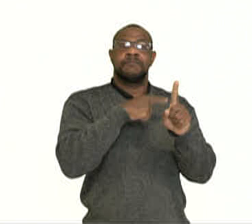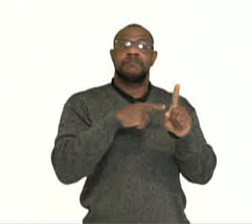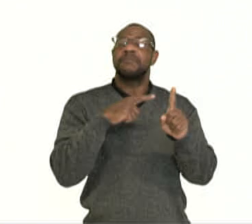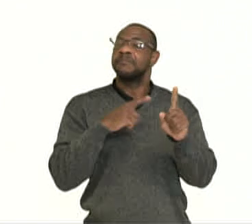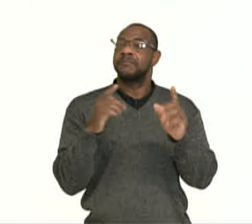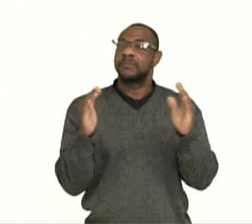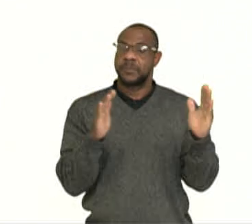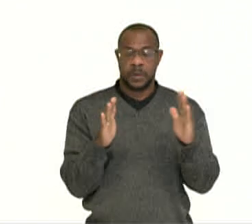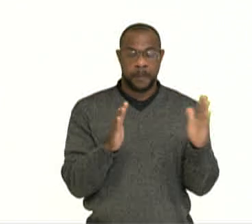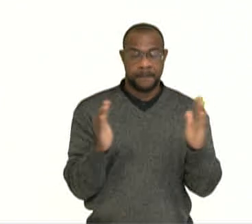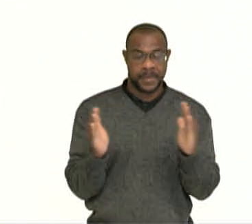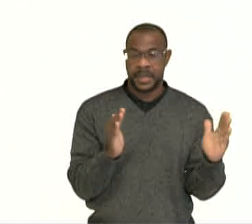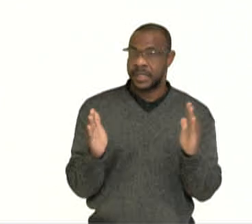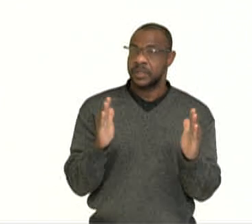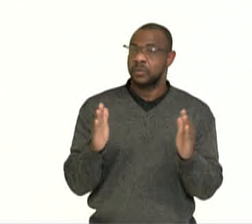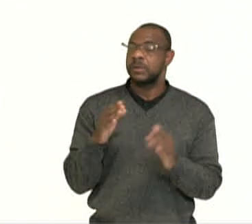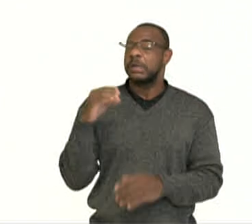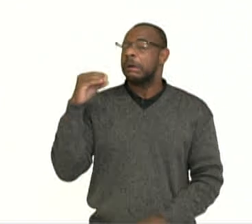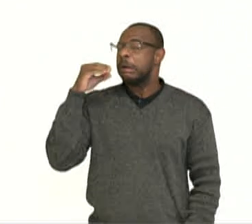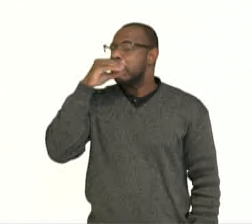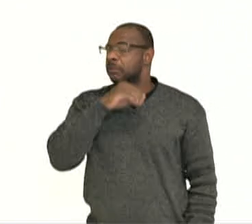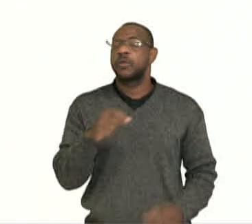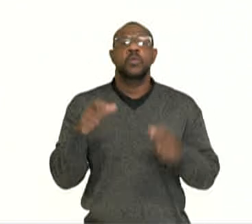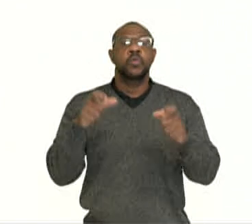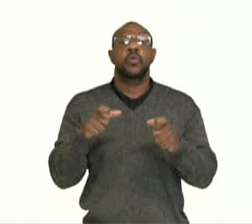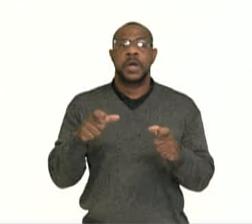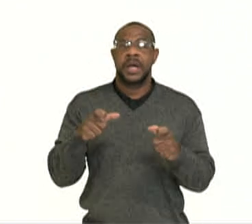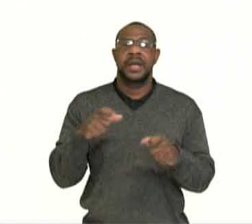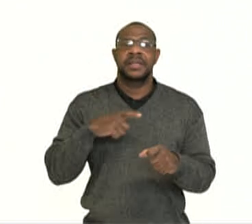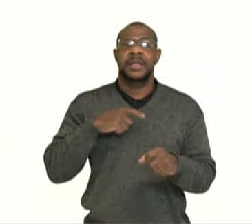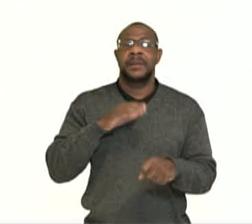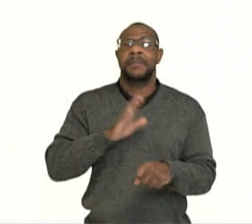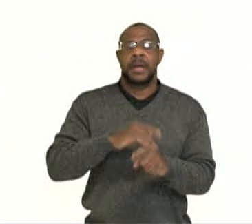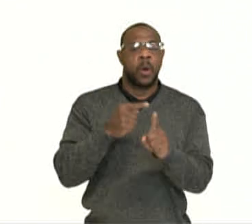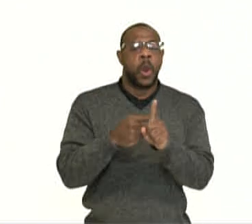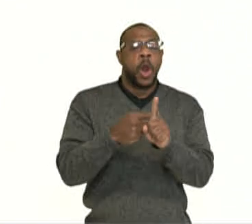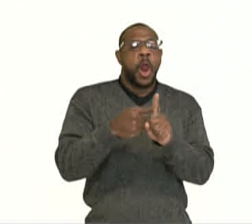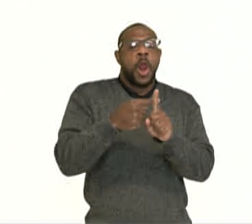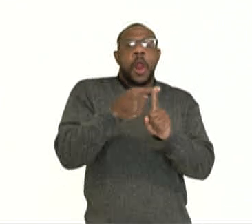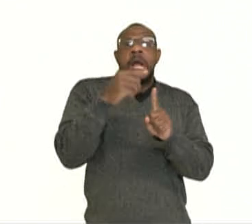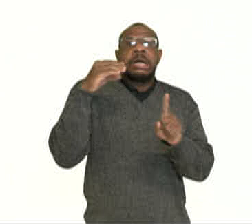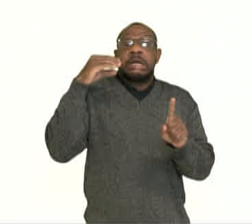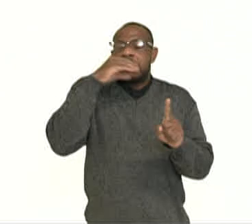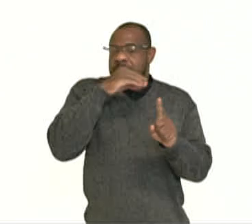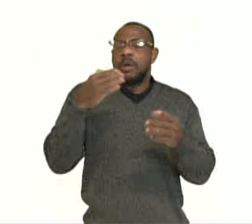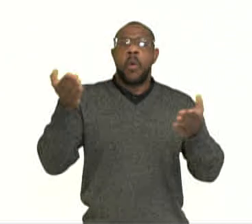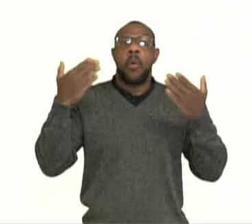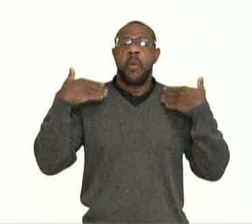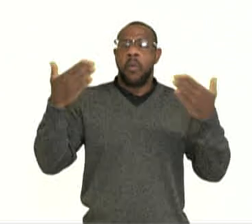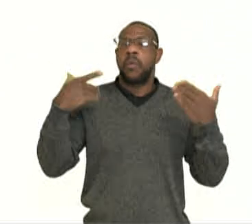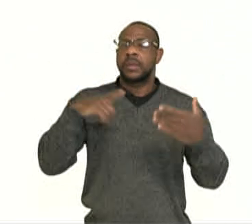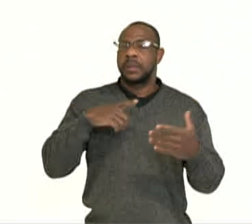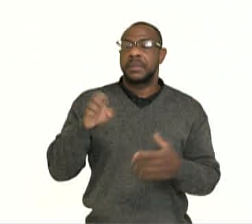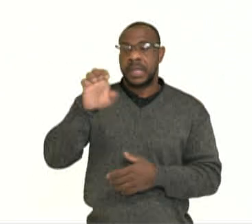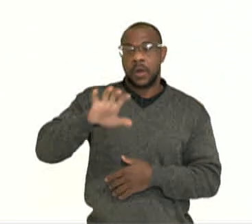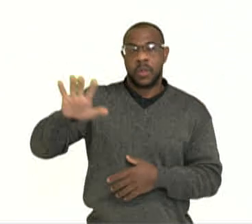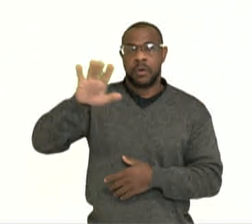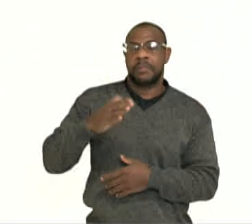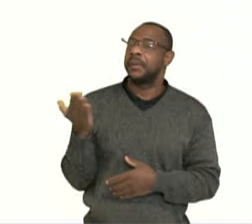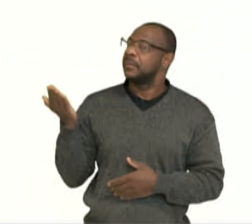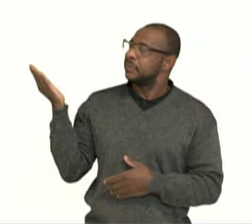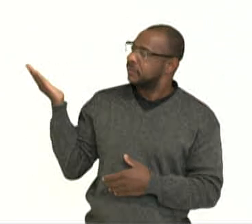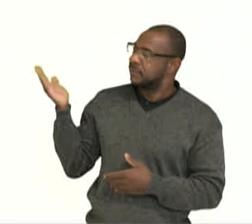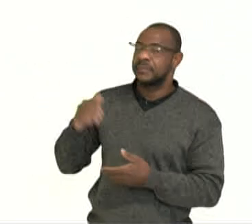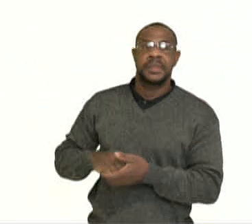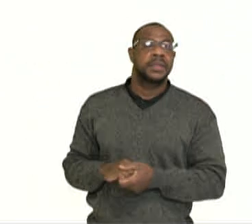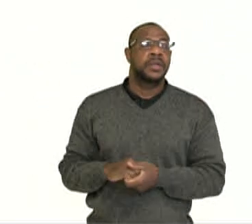momentos mais quentes, são os lugares onde apresentam as maiores temperaturas da Europa. E ainda tem uma outra característica,